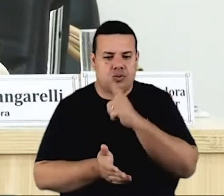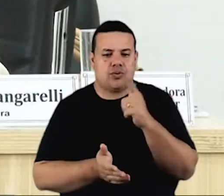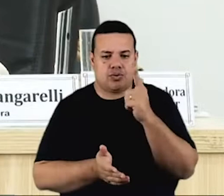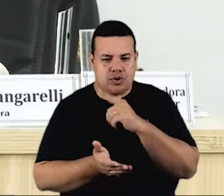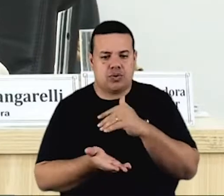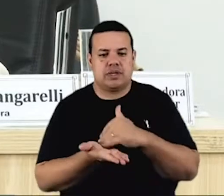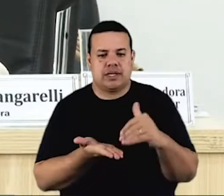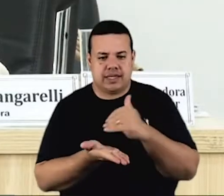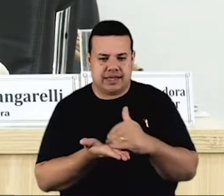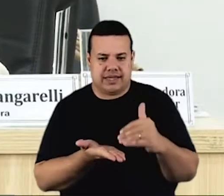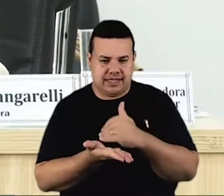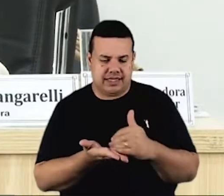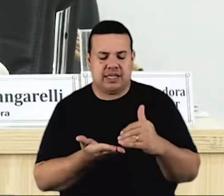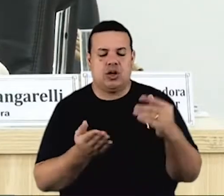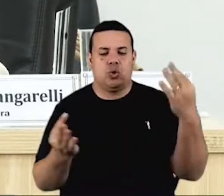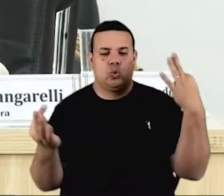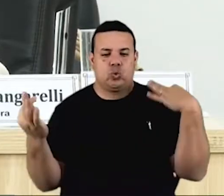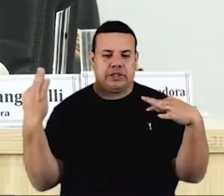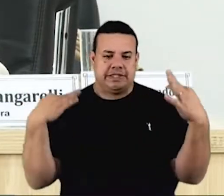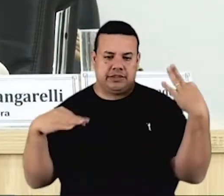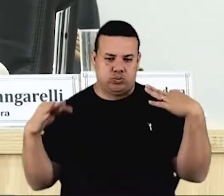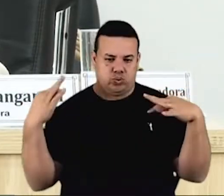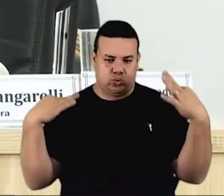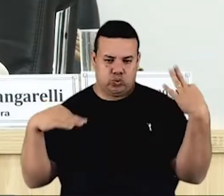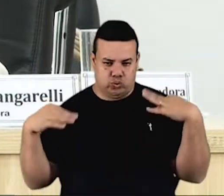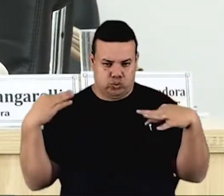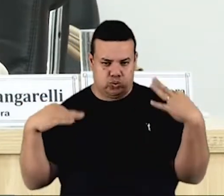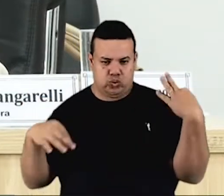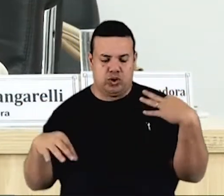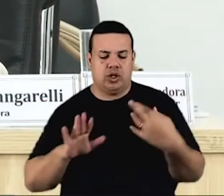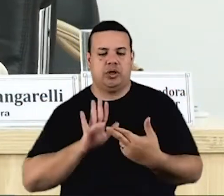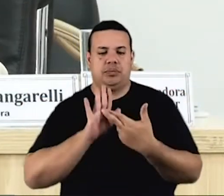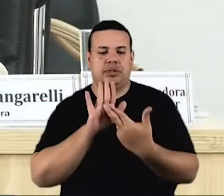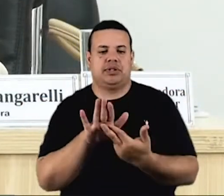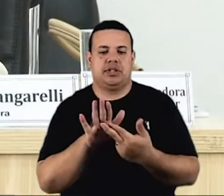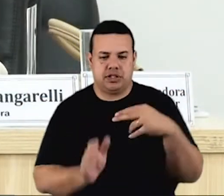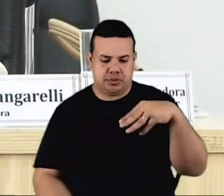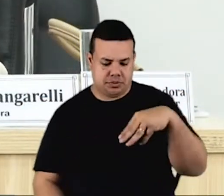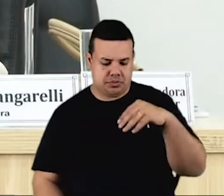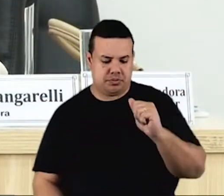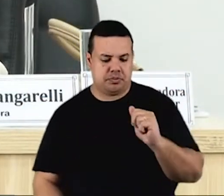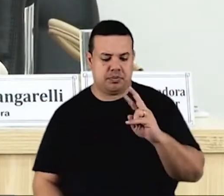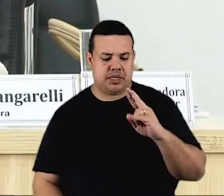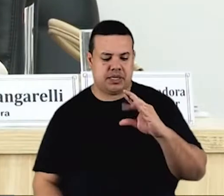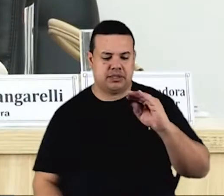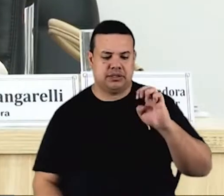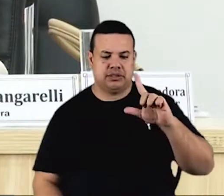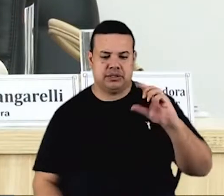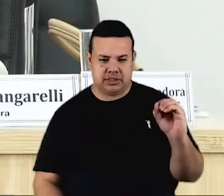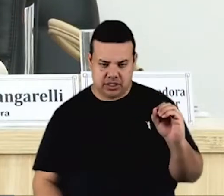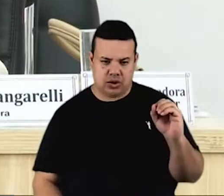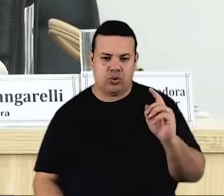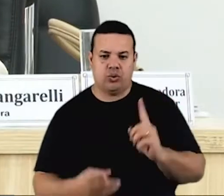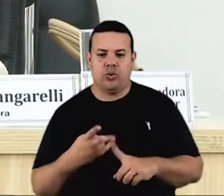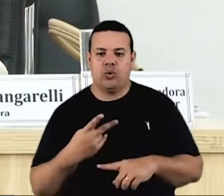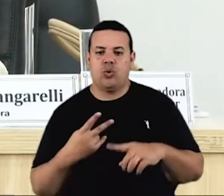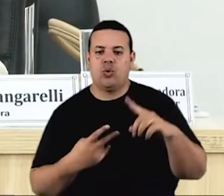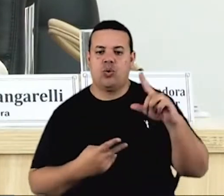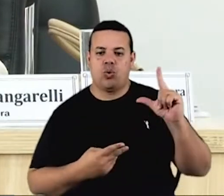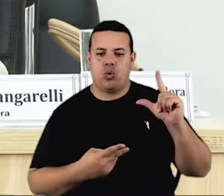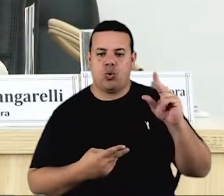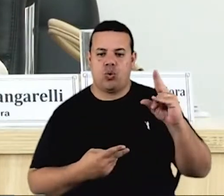Secretaria de Turismo, em nome do Marcelo e do diretor, do Lucas, da qual eu me coloco à disposição